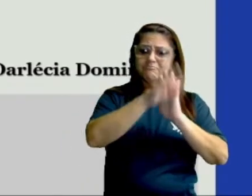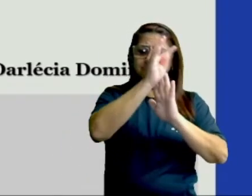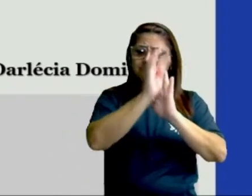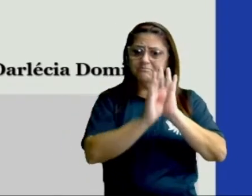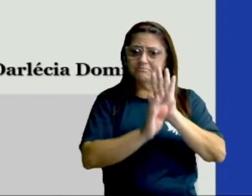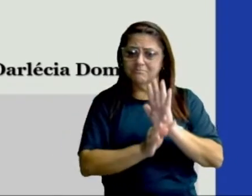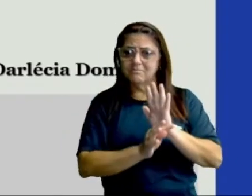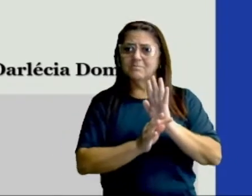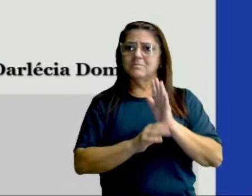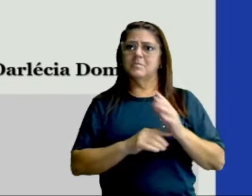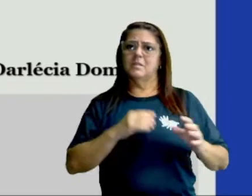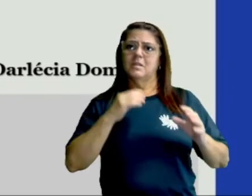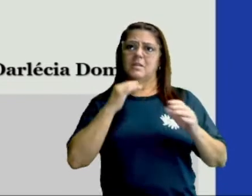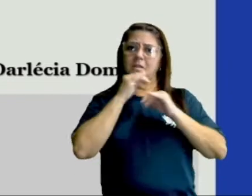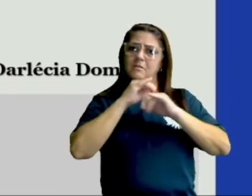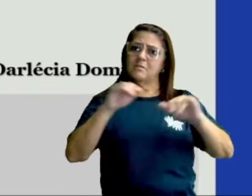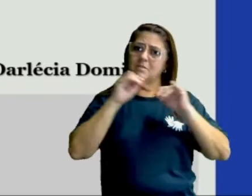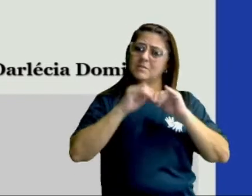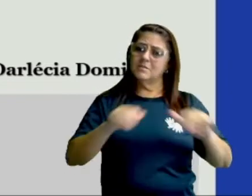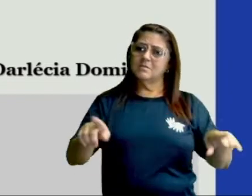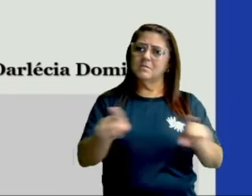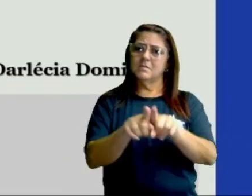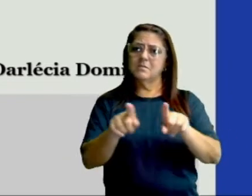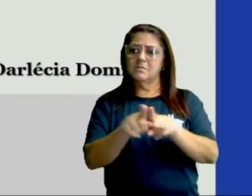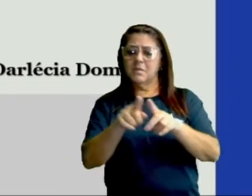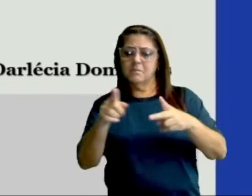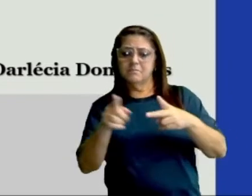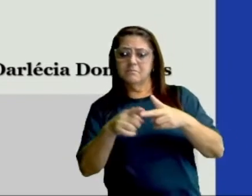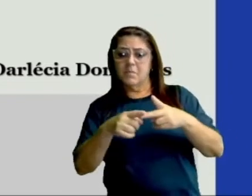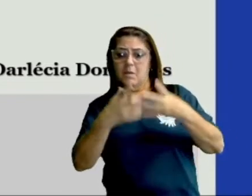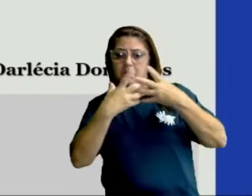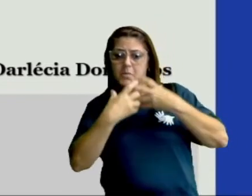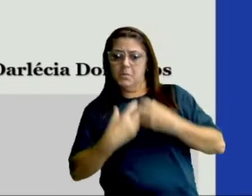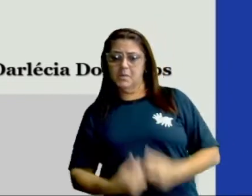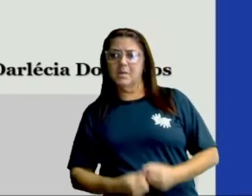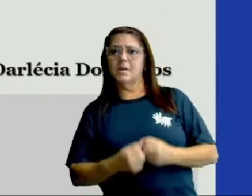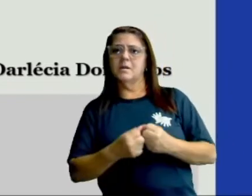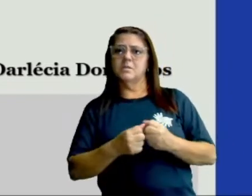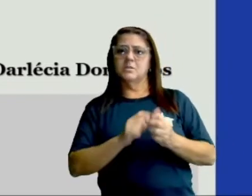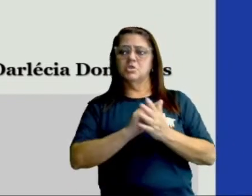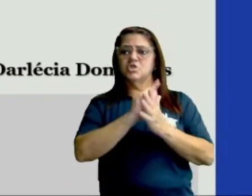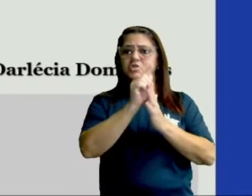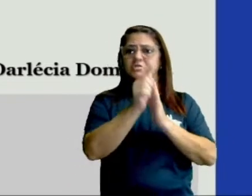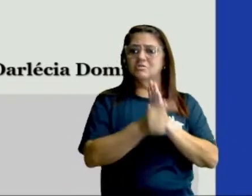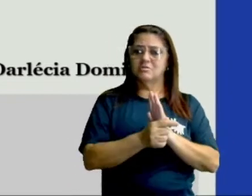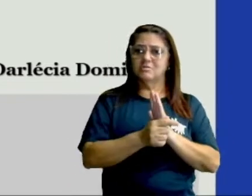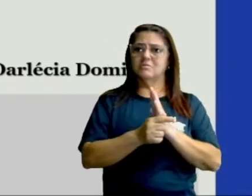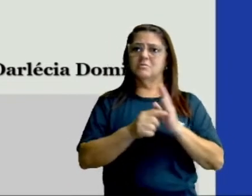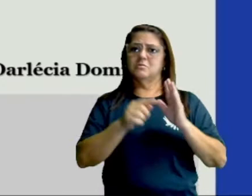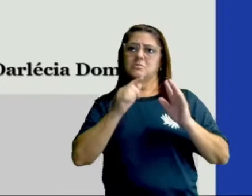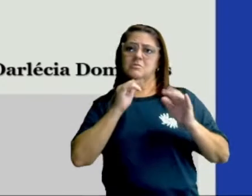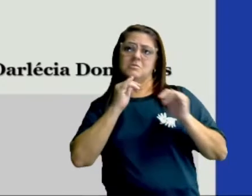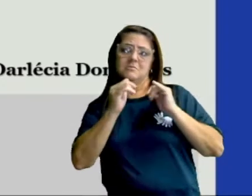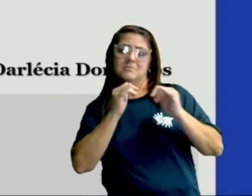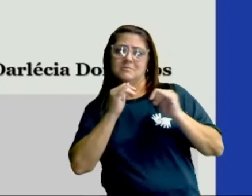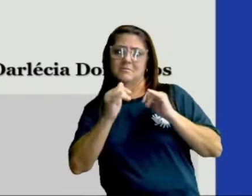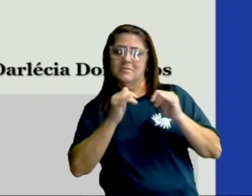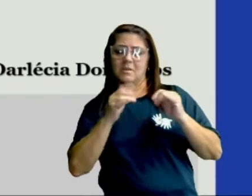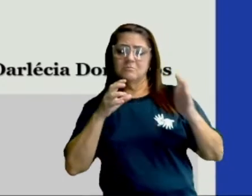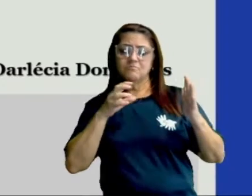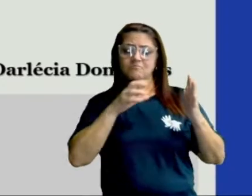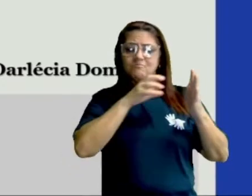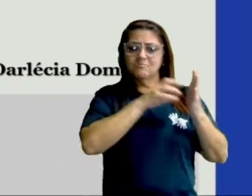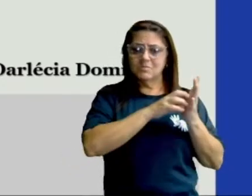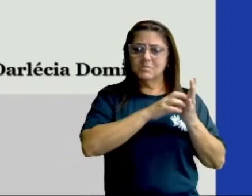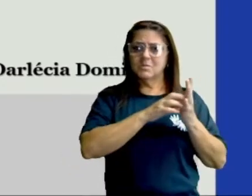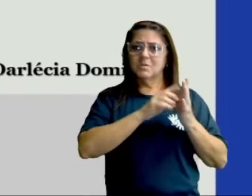da informação. E também apropriar-se do conceito gêneros digitais, reconhecendo a funcionalidade